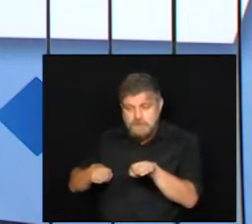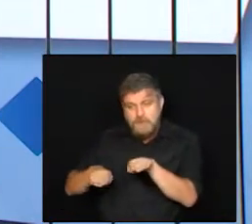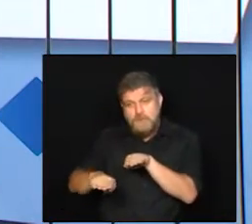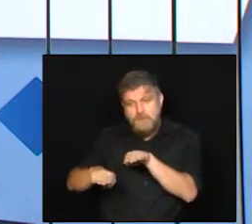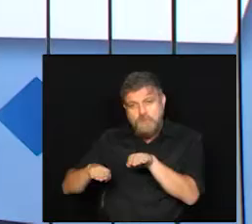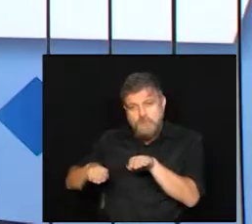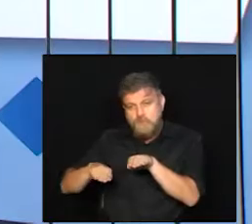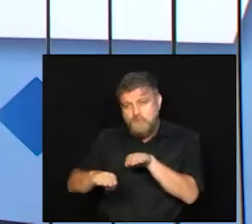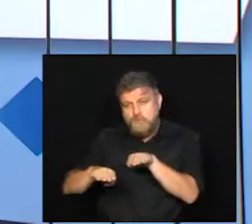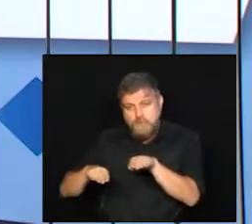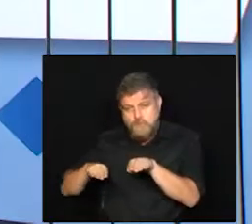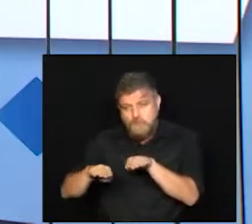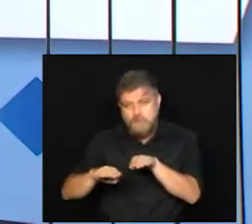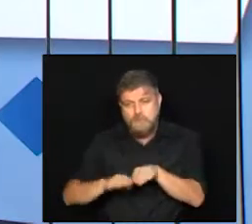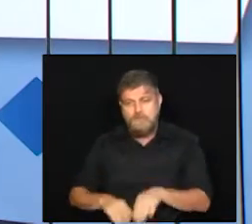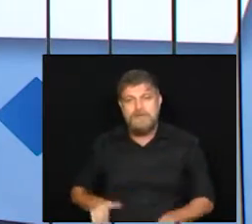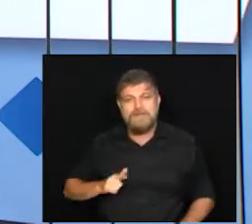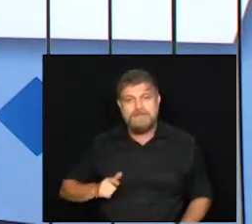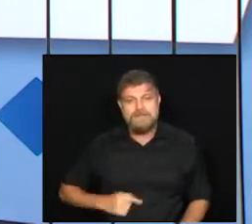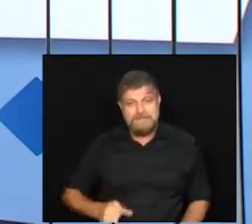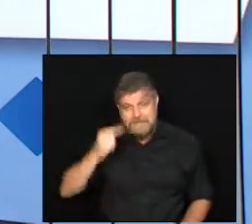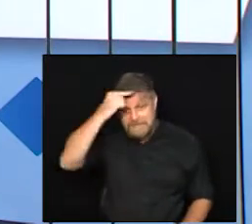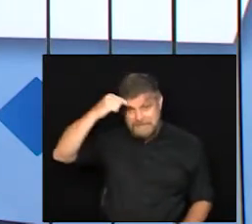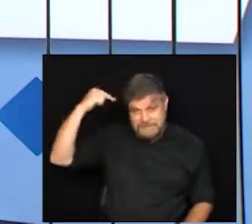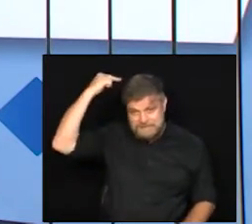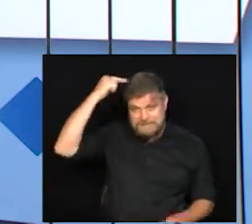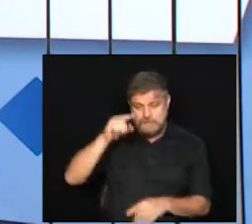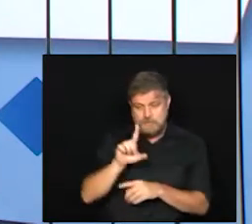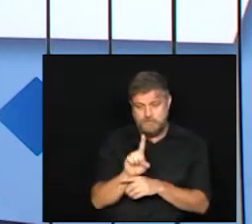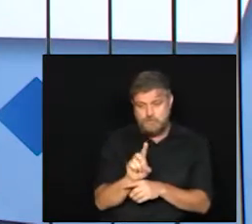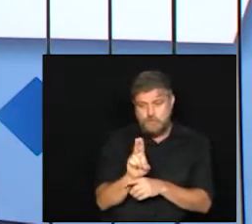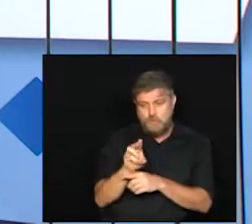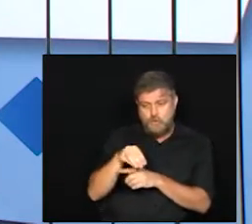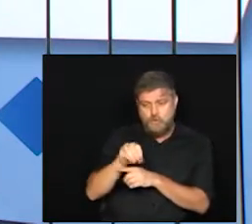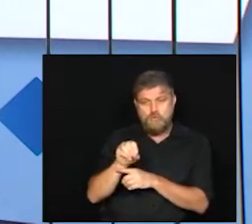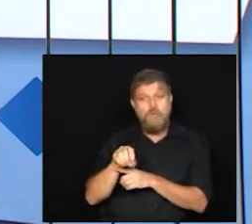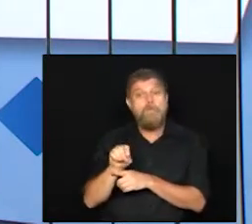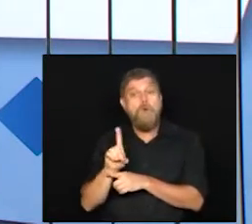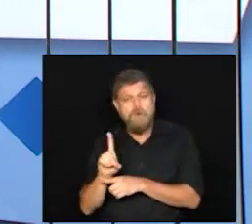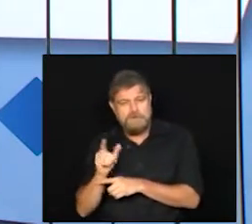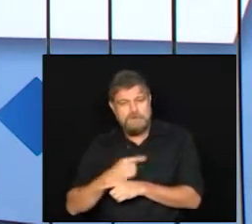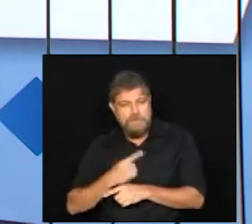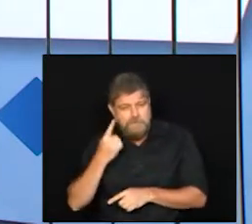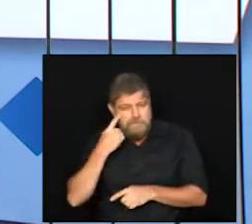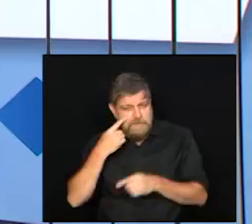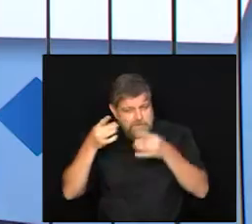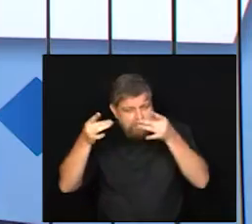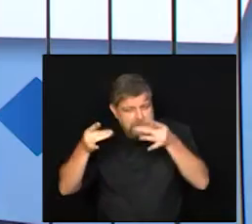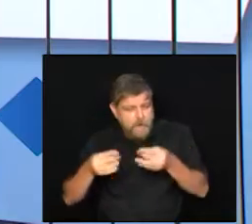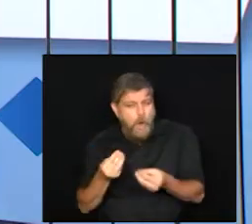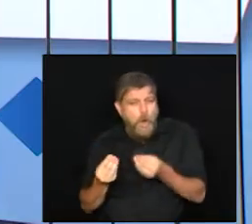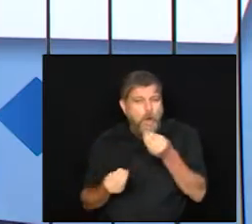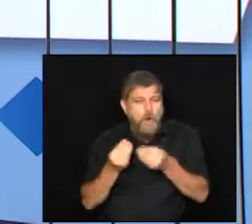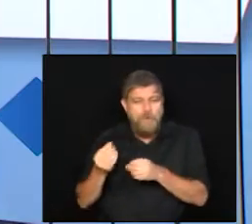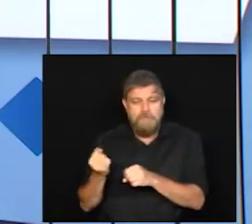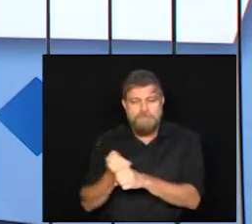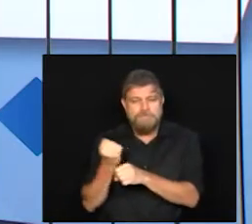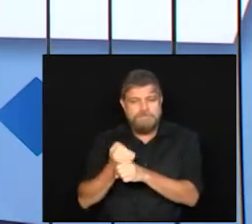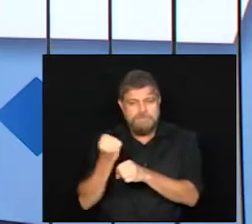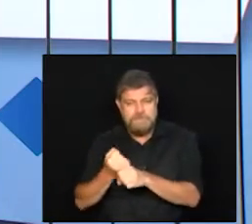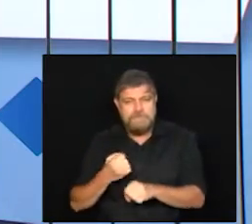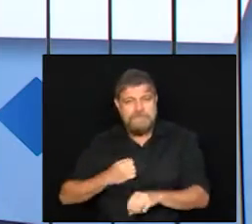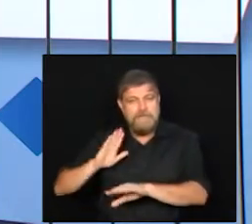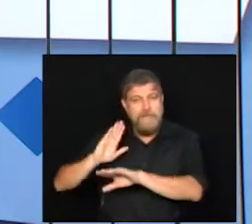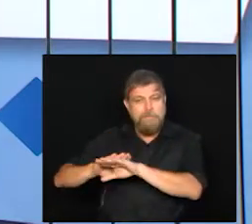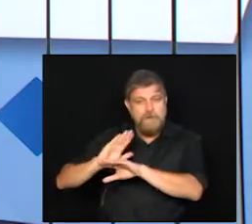rodovia Santos Dumont. E a nossa reportagem foi detalhar melhor como será esse trabalho com o autor